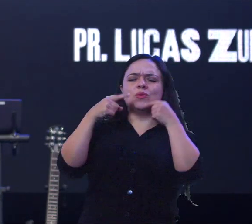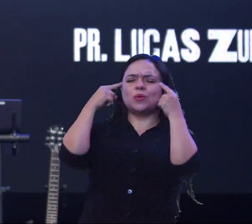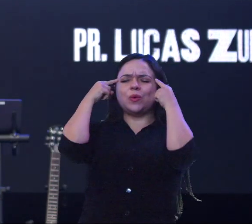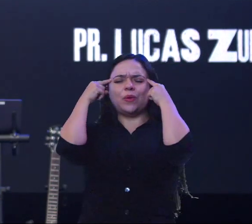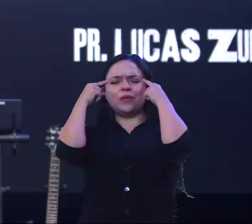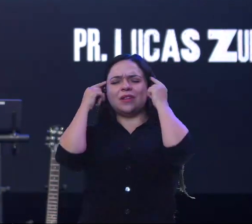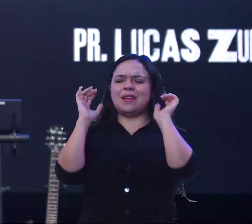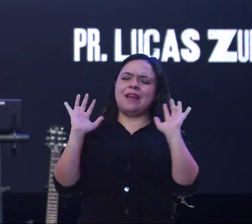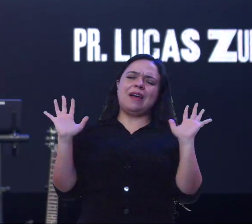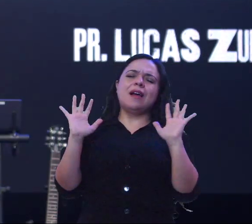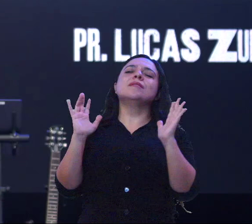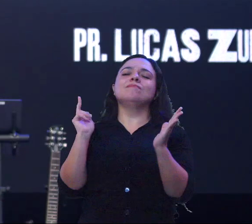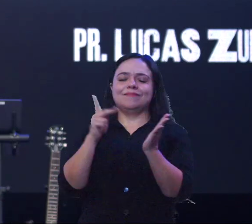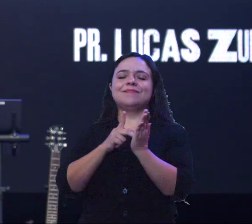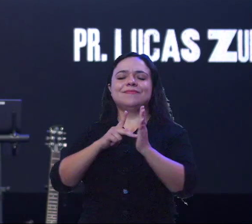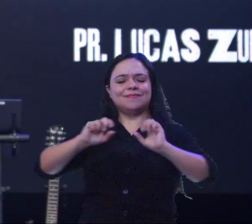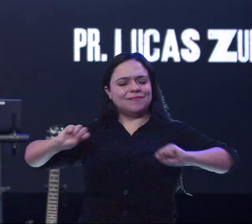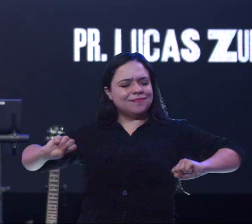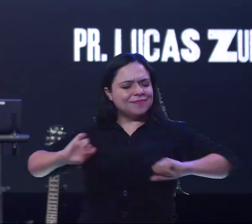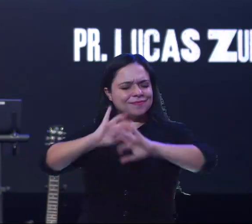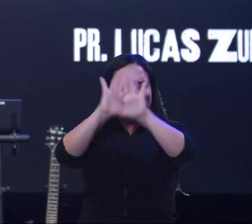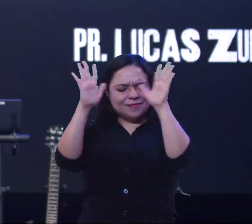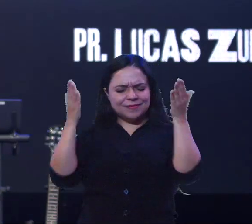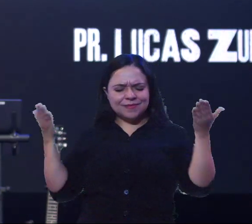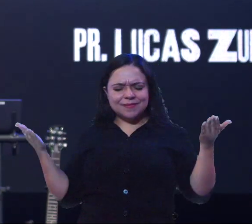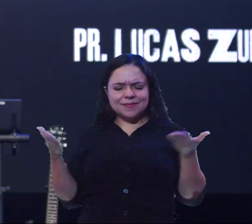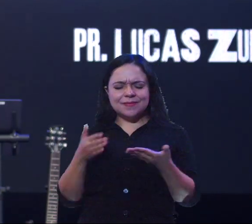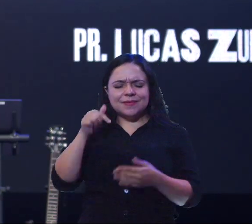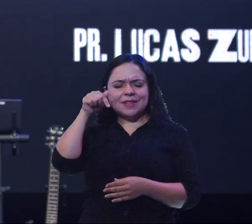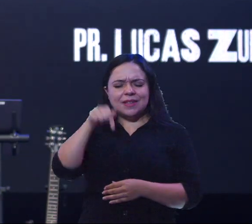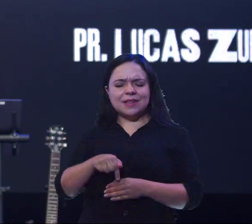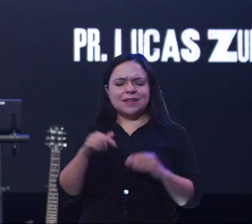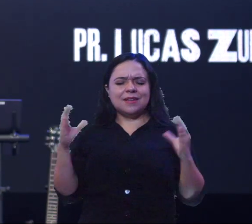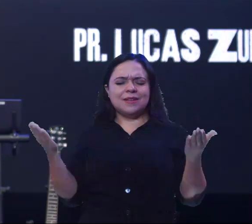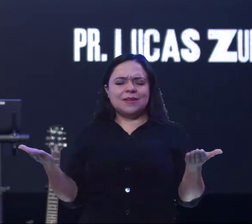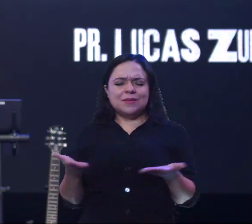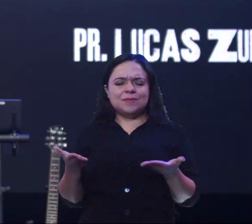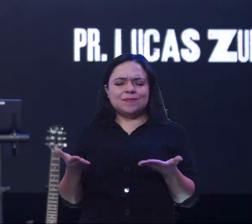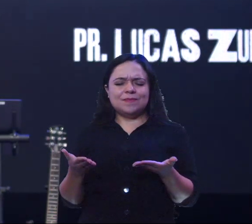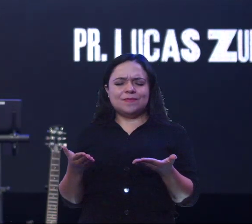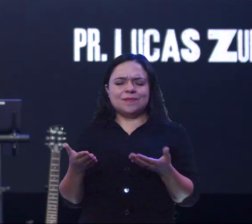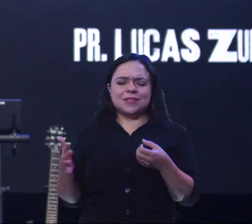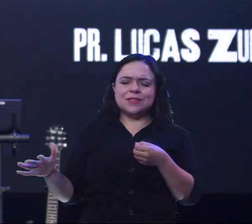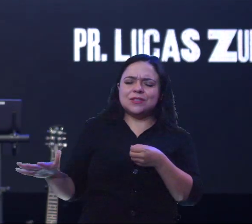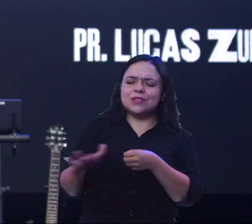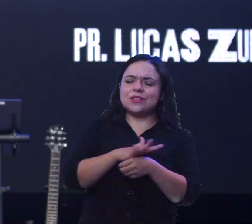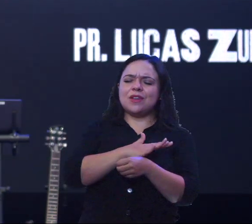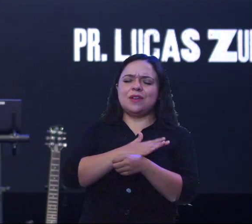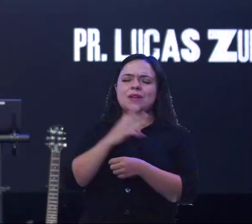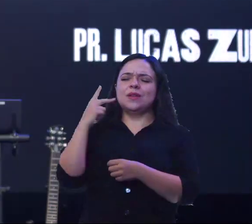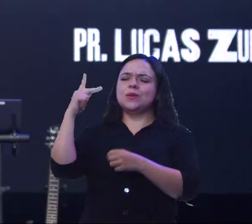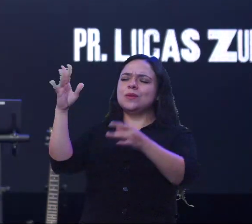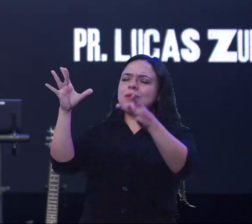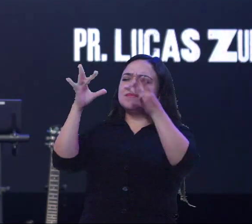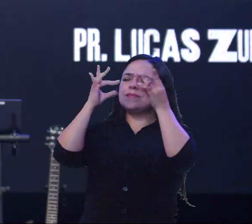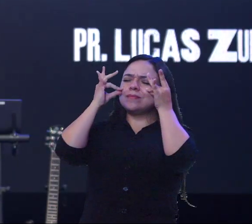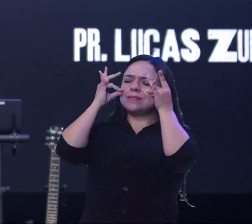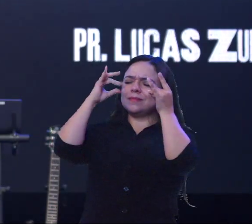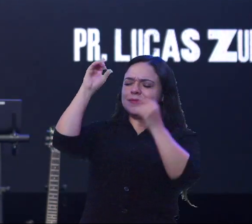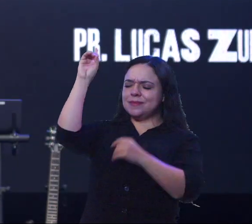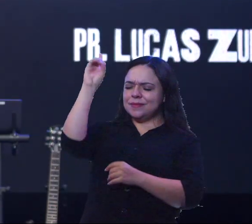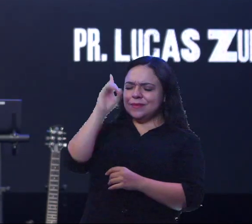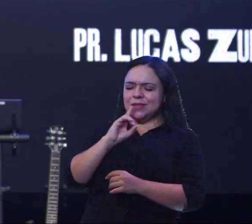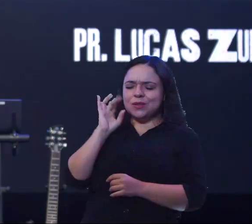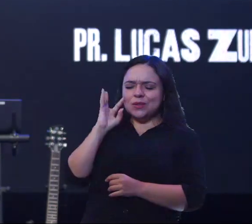se revele de maneira clara, audível nesse lugar. E que hoje possamos sair daqui cheios e repletos da Tua presença, com os nossos